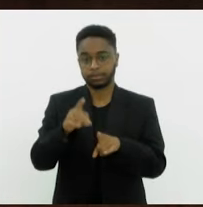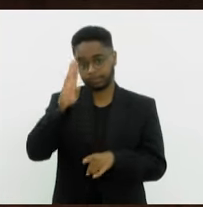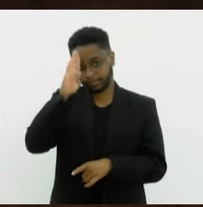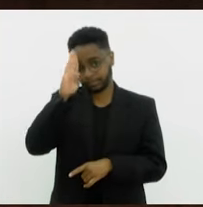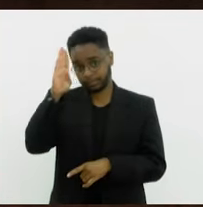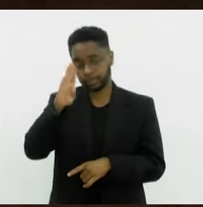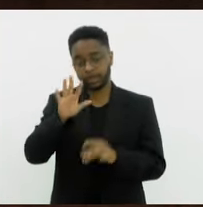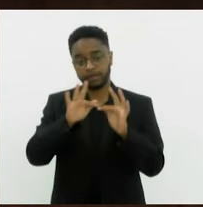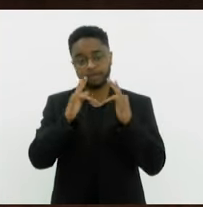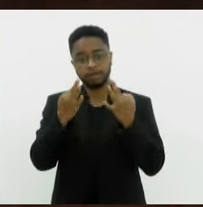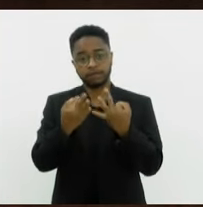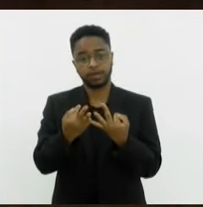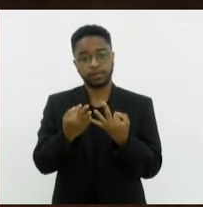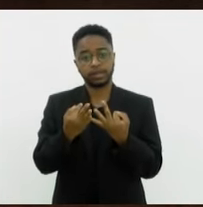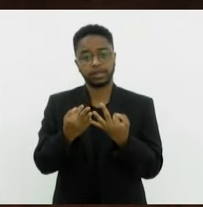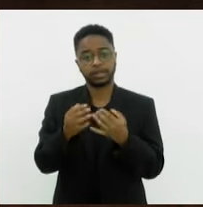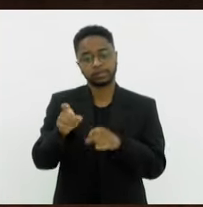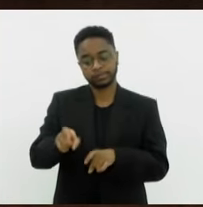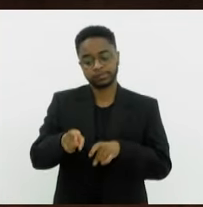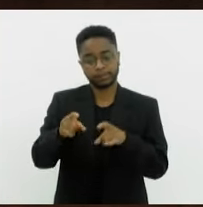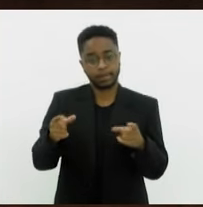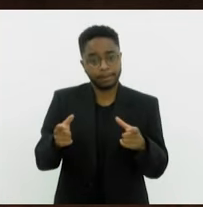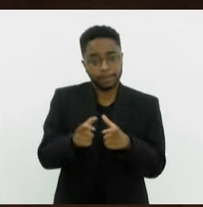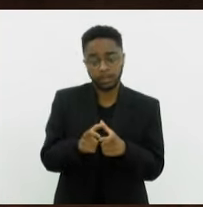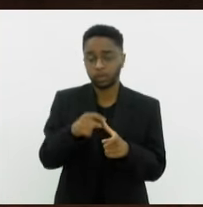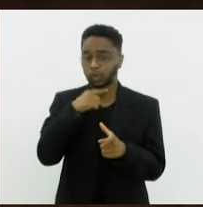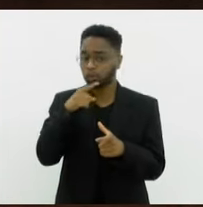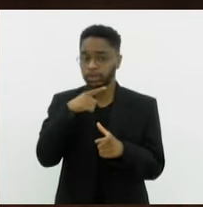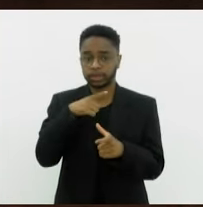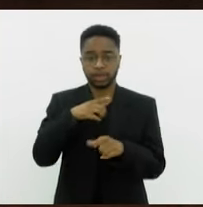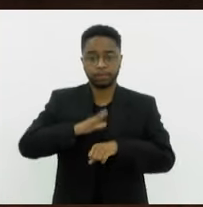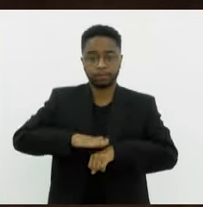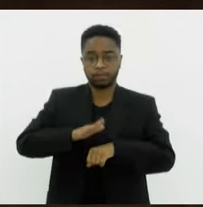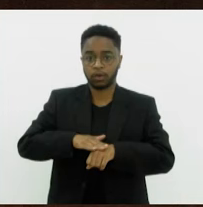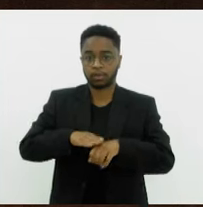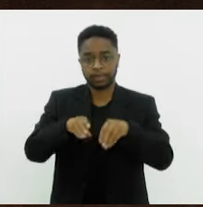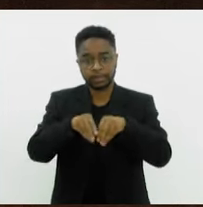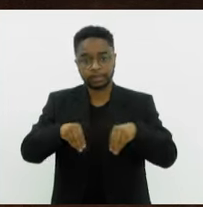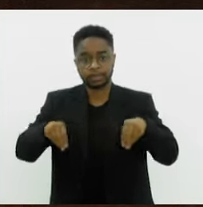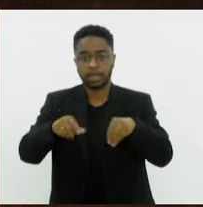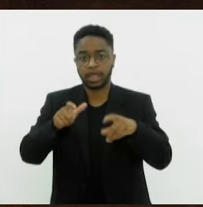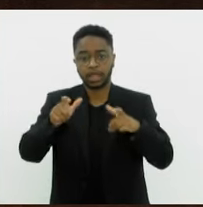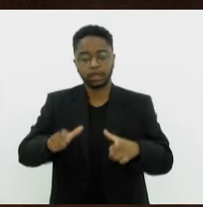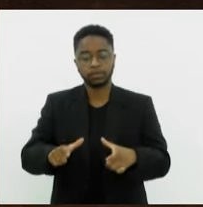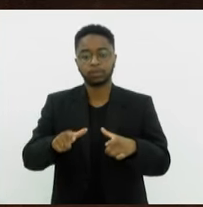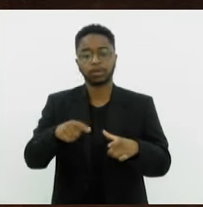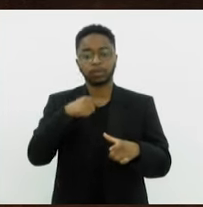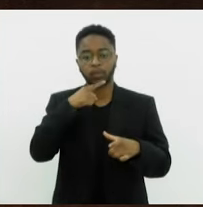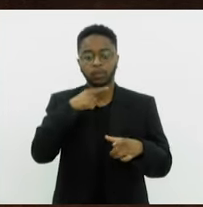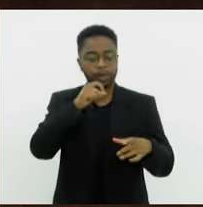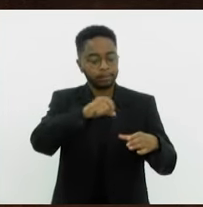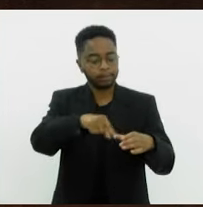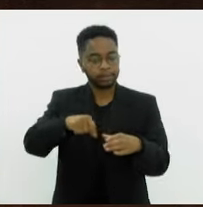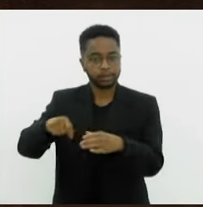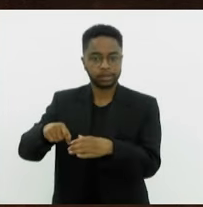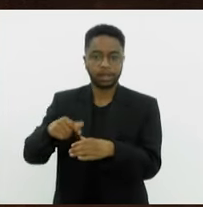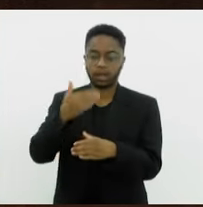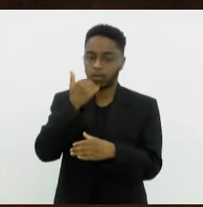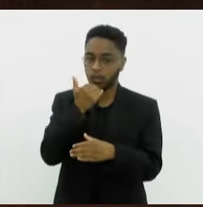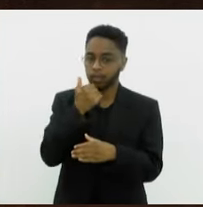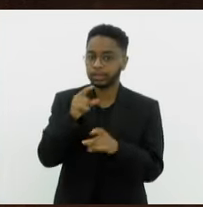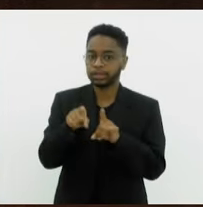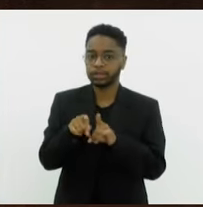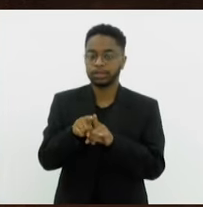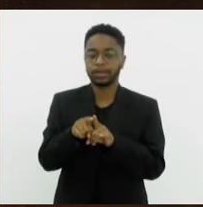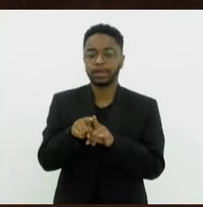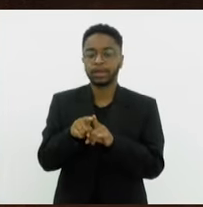a agricultura familiar, de ter posse da sua terra e ali poder produzir alimentos que superem essa lógica